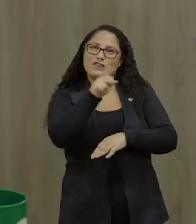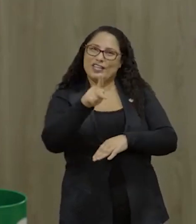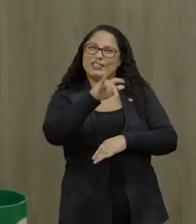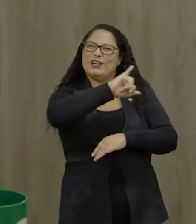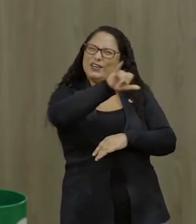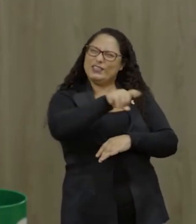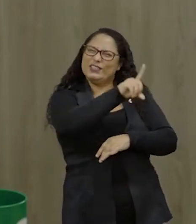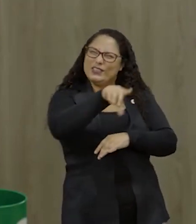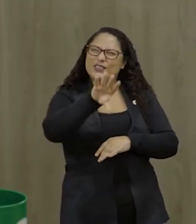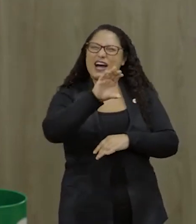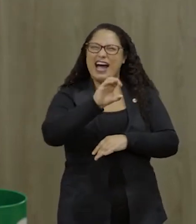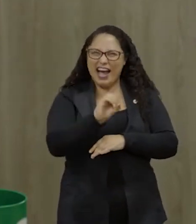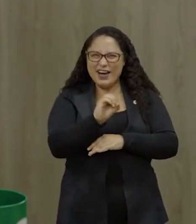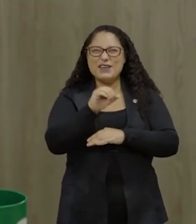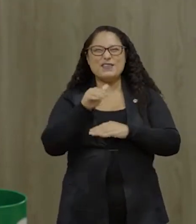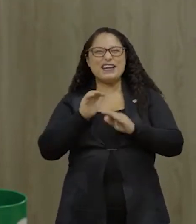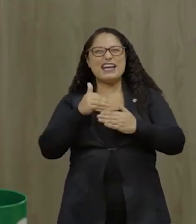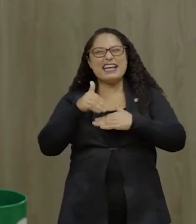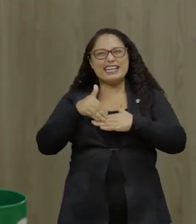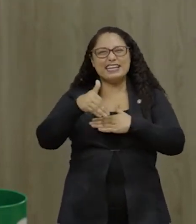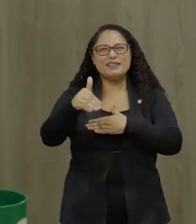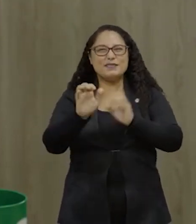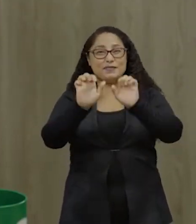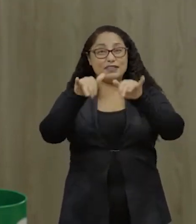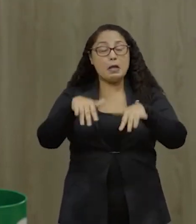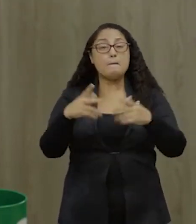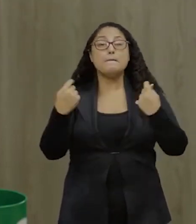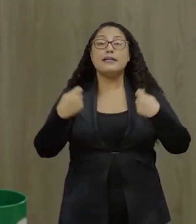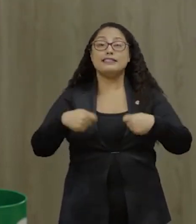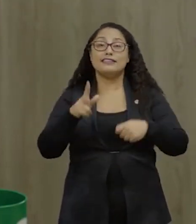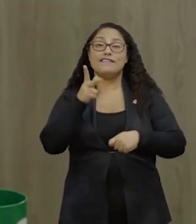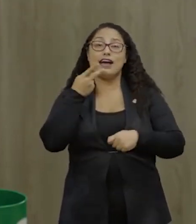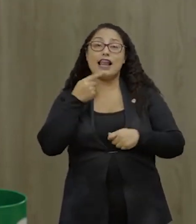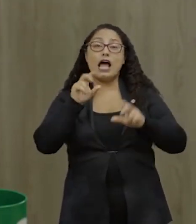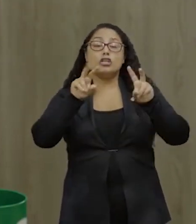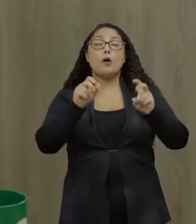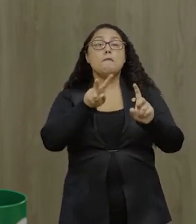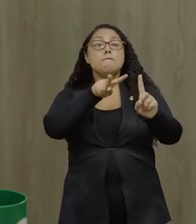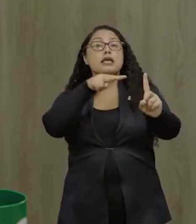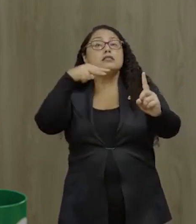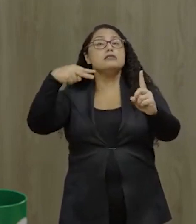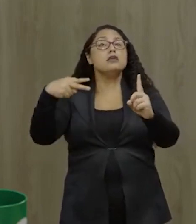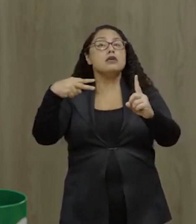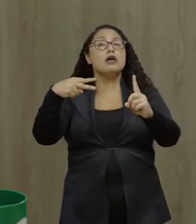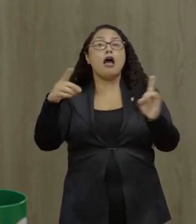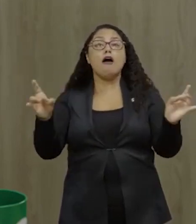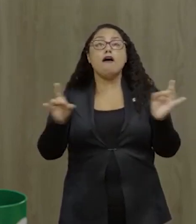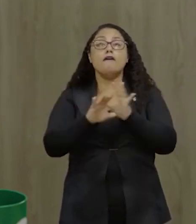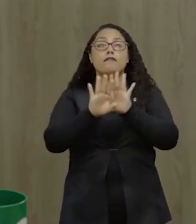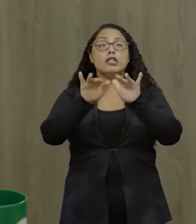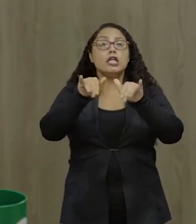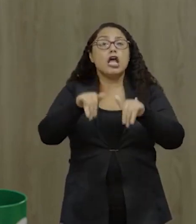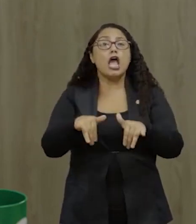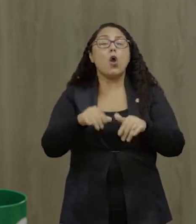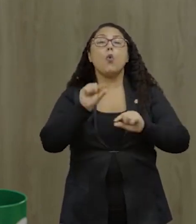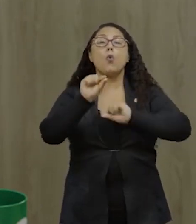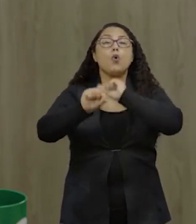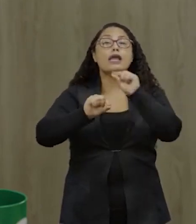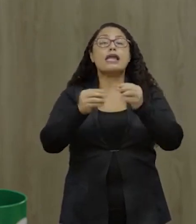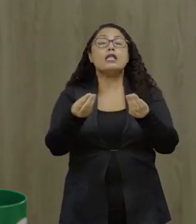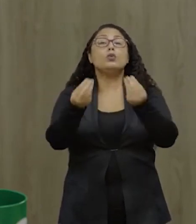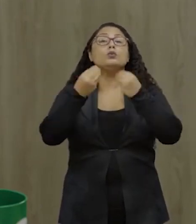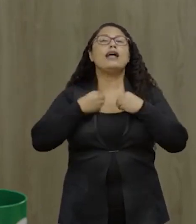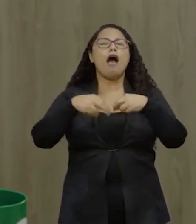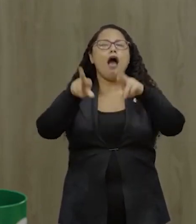João, caminhando para o final, a gente precisa falar um pouco sobre perspectivas, né? A gente encerra falando sobre algo que nos